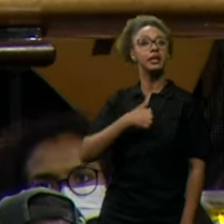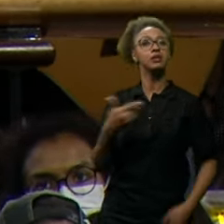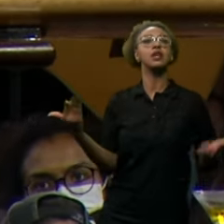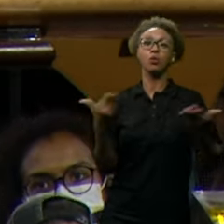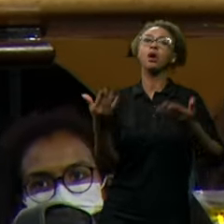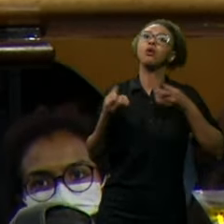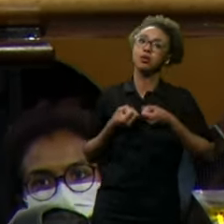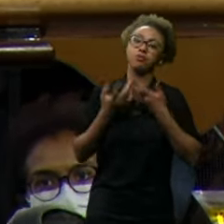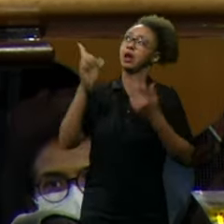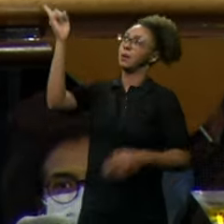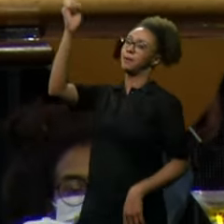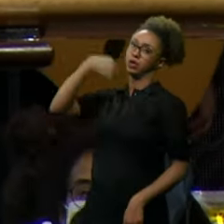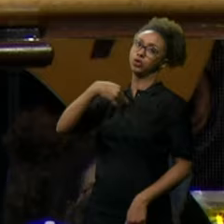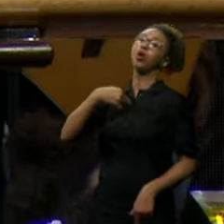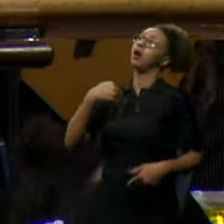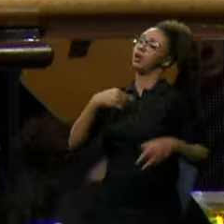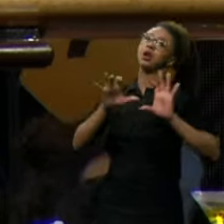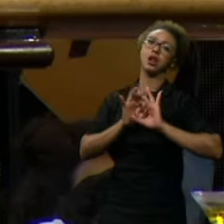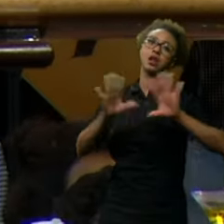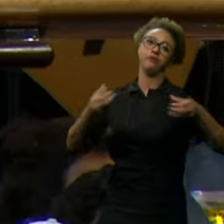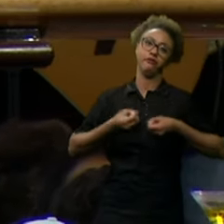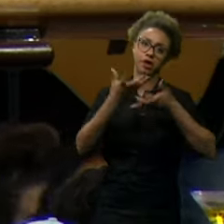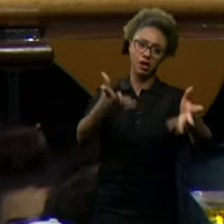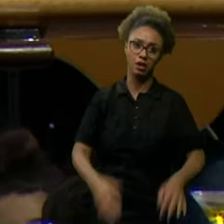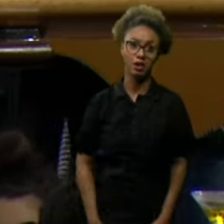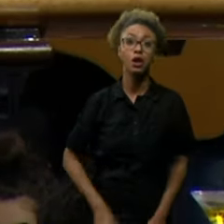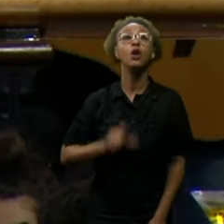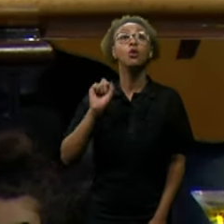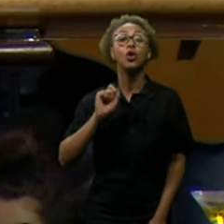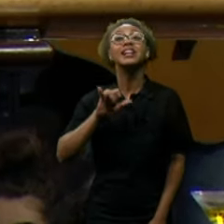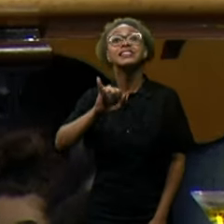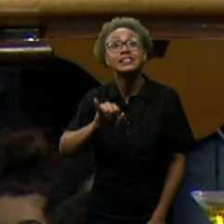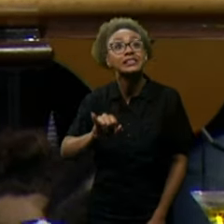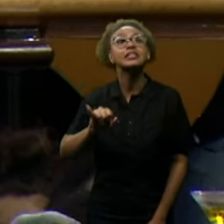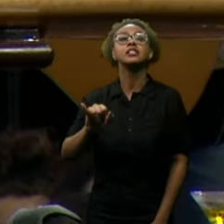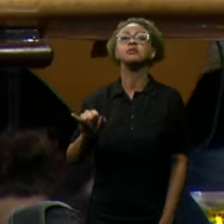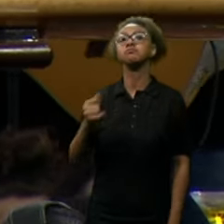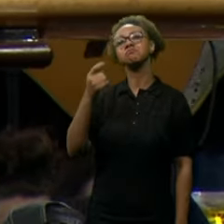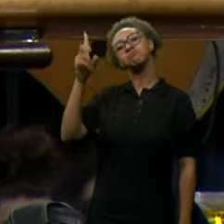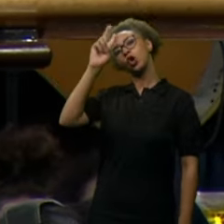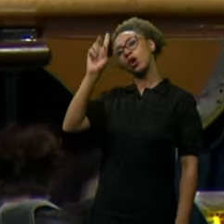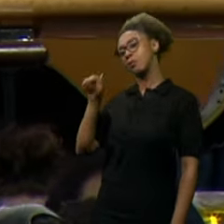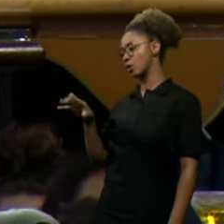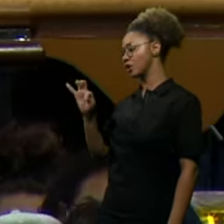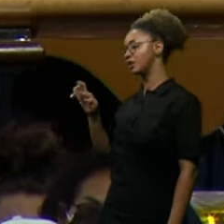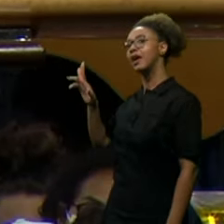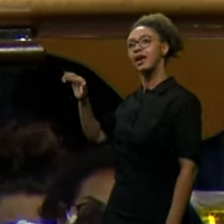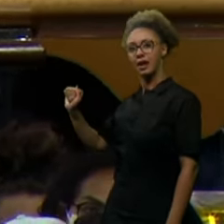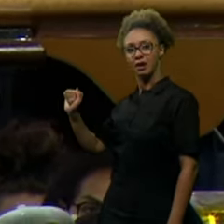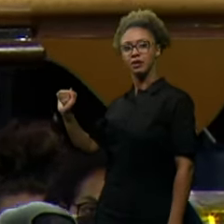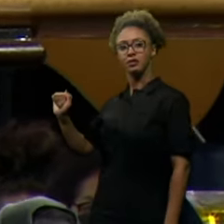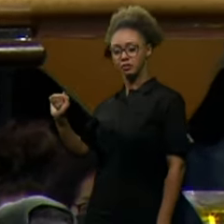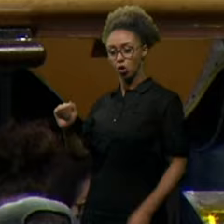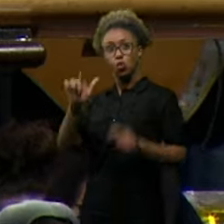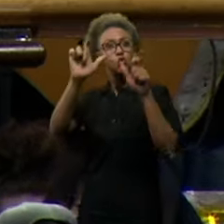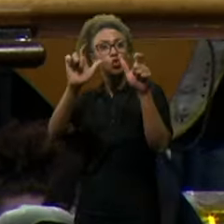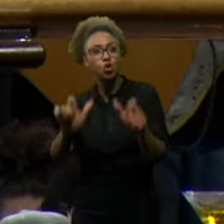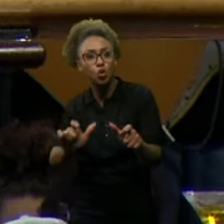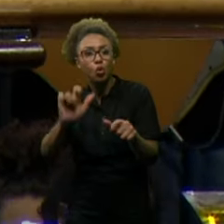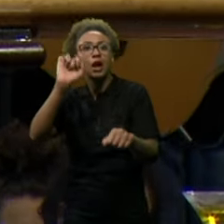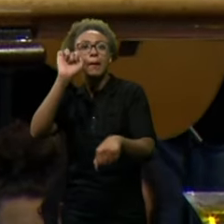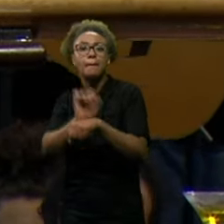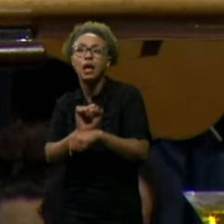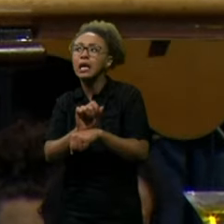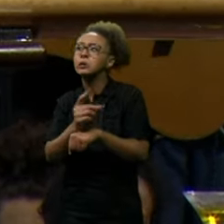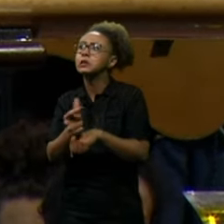compartilho aonde ele me mande aquele tenha autorizado a fazer isso quando eu vejo terá parado em harã eu vejo ele morrendo na